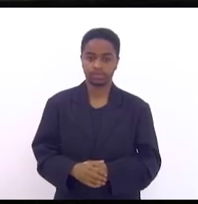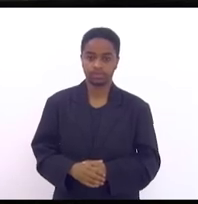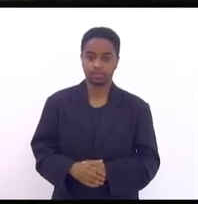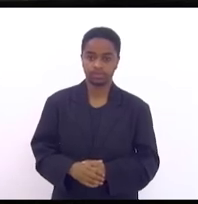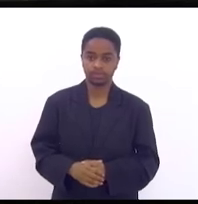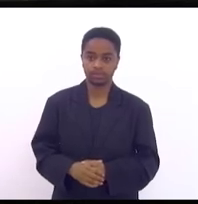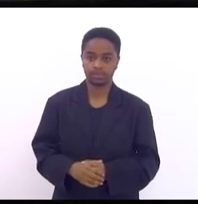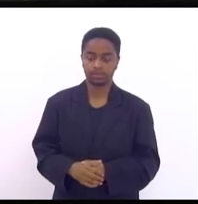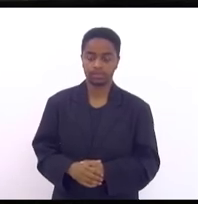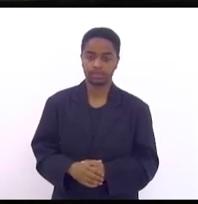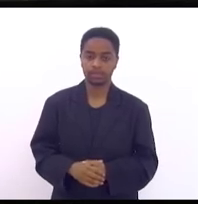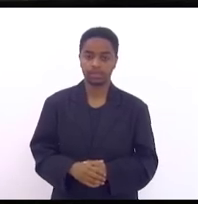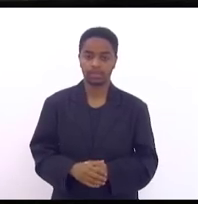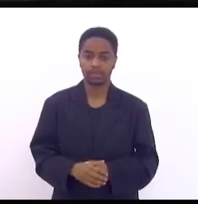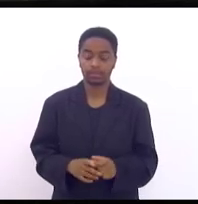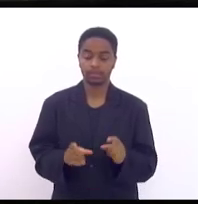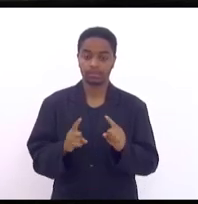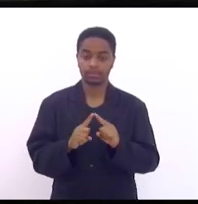reais. Mas